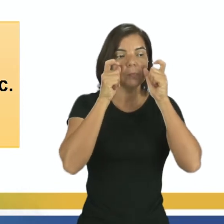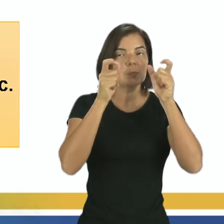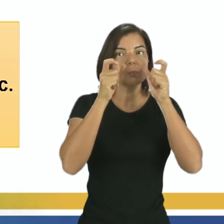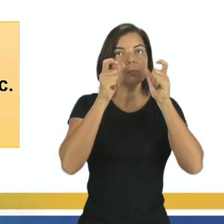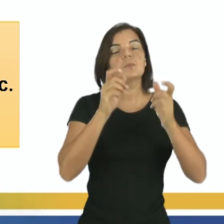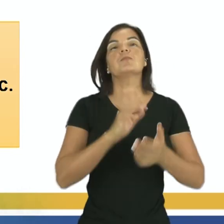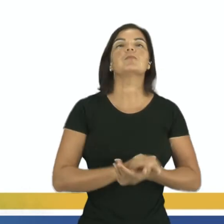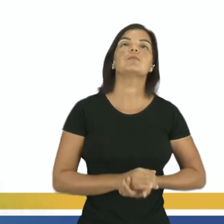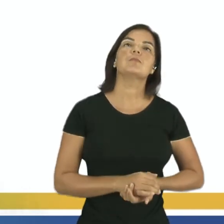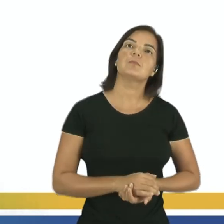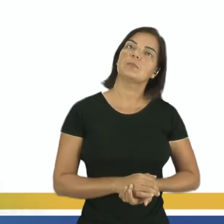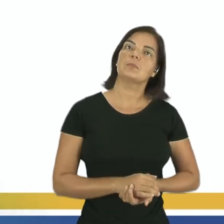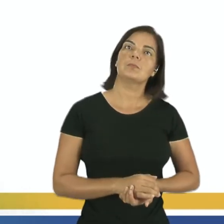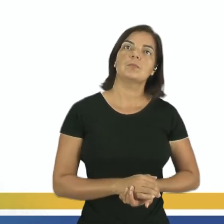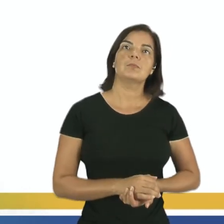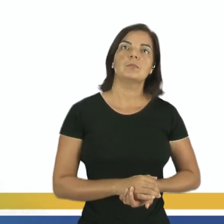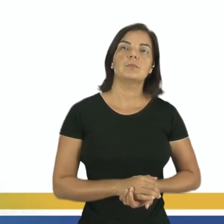aí.